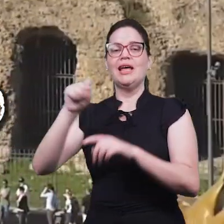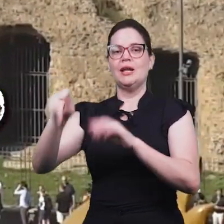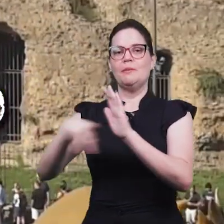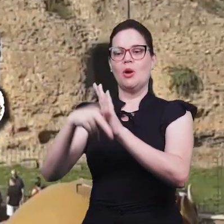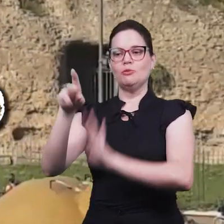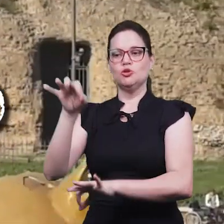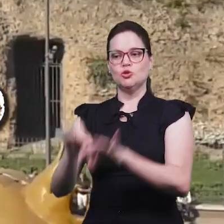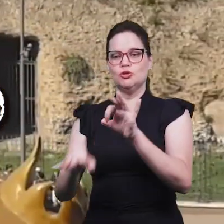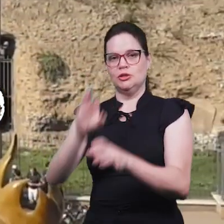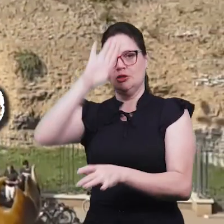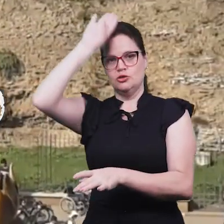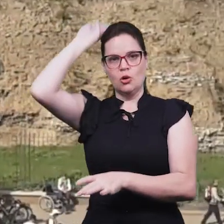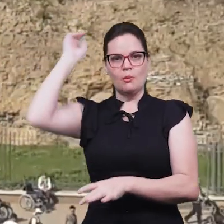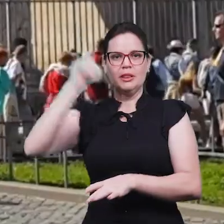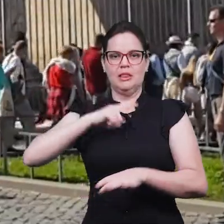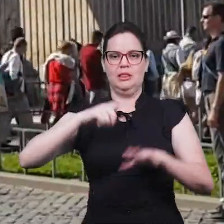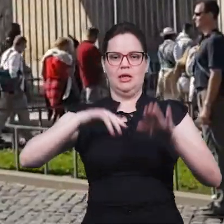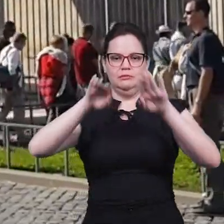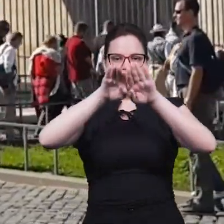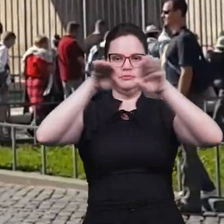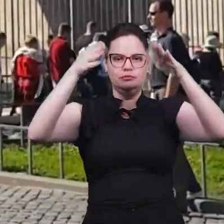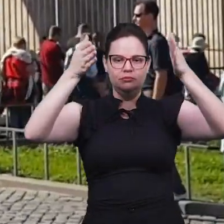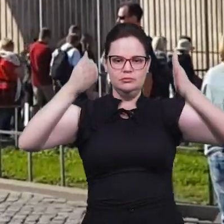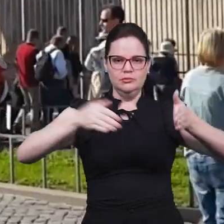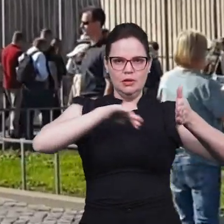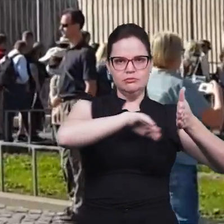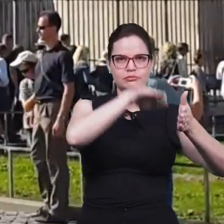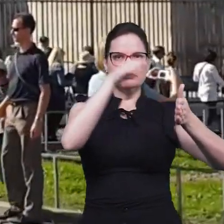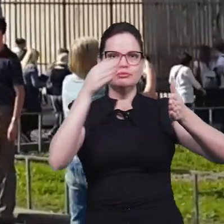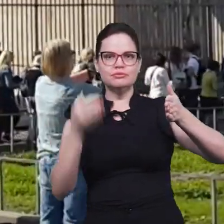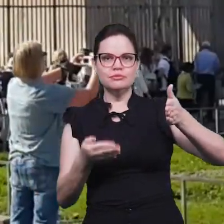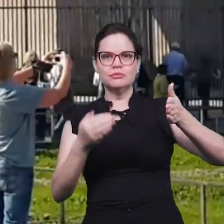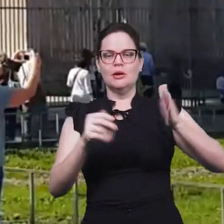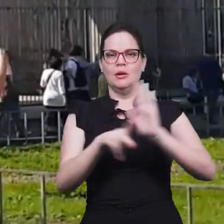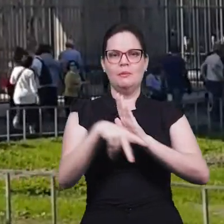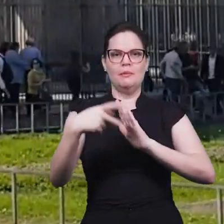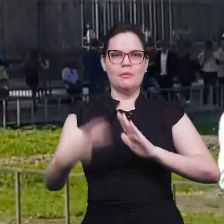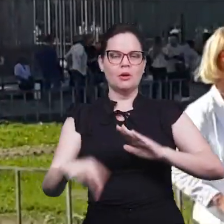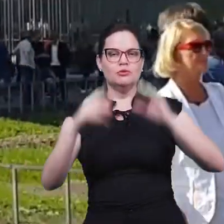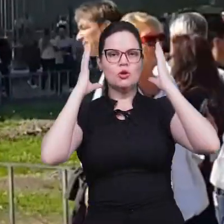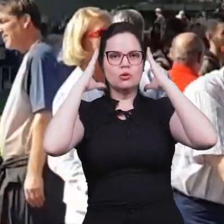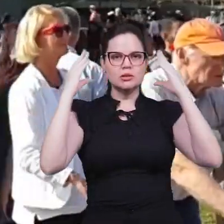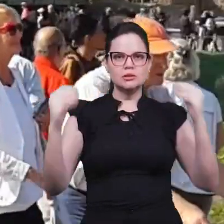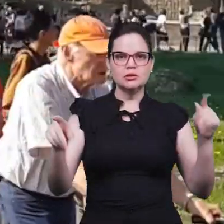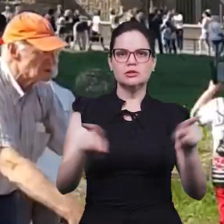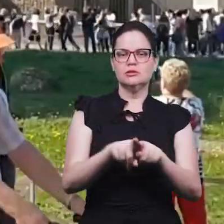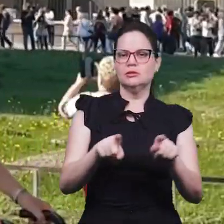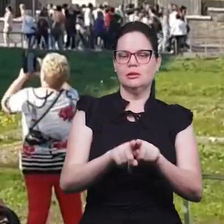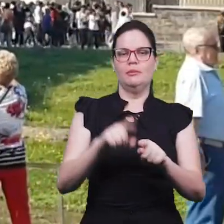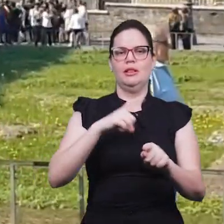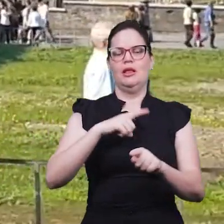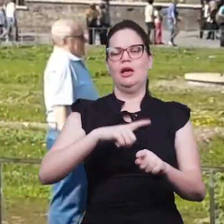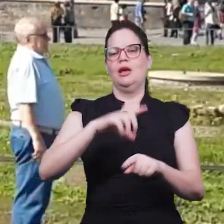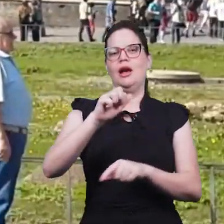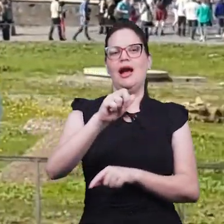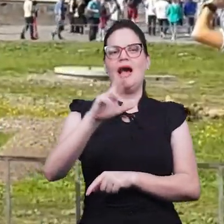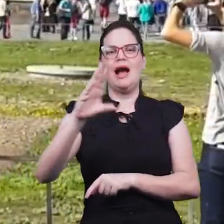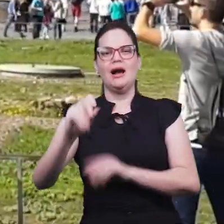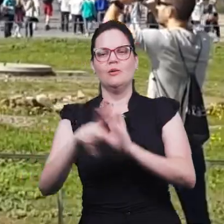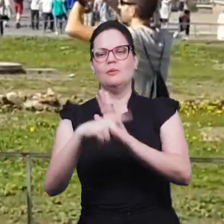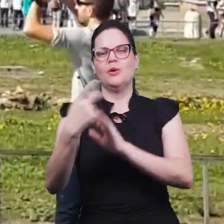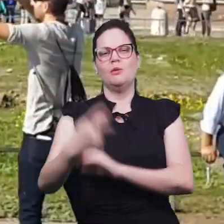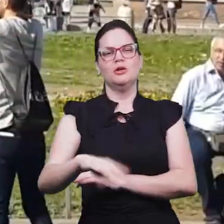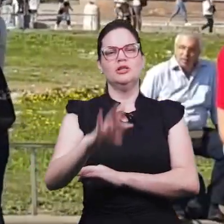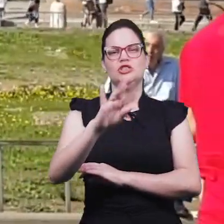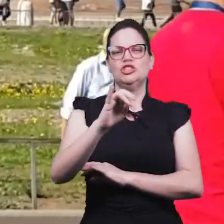ali tem 3 arcos ali muito importantes, O Arco de Constantino, o Arco de Tito,